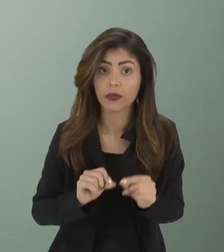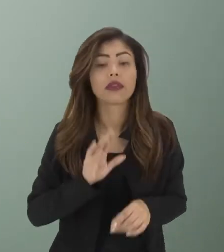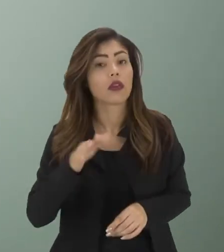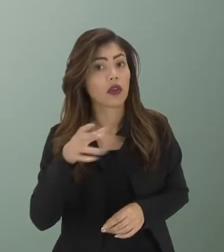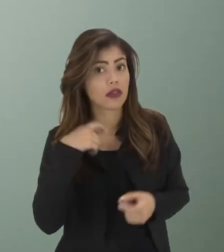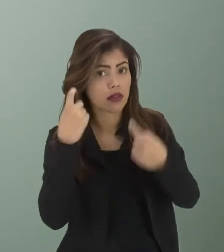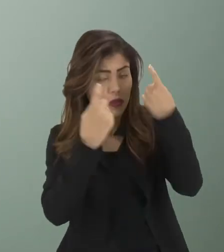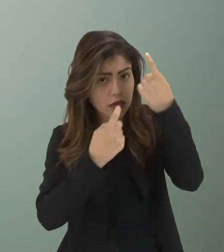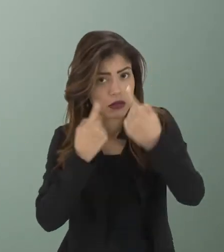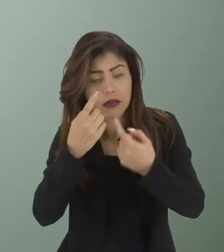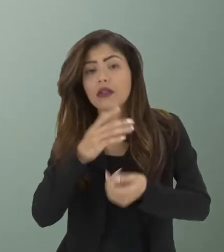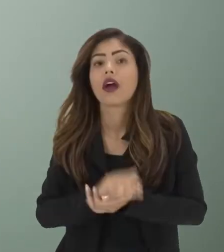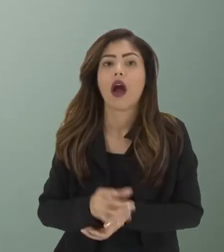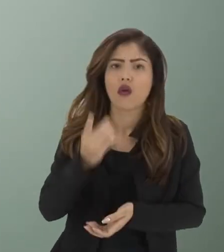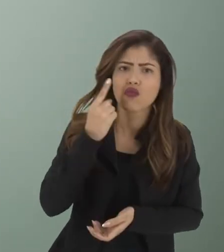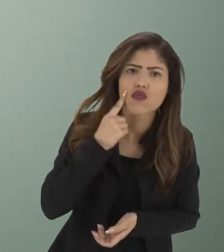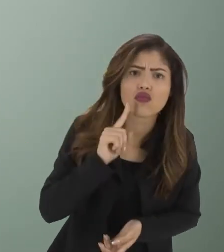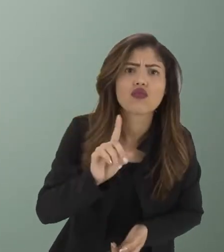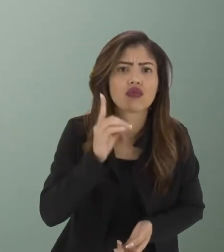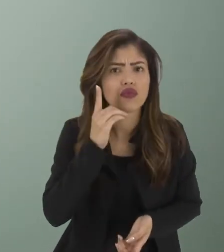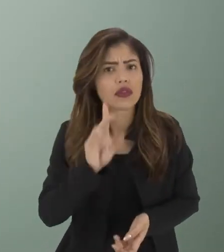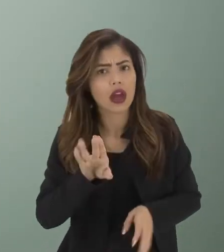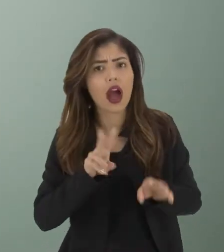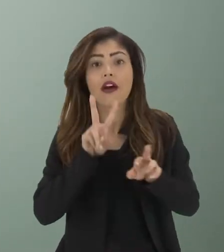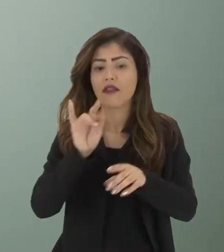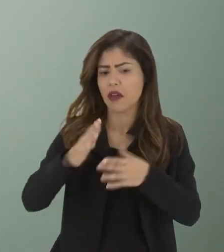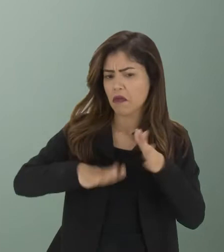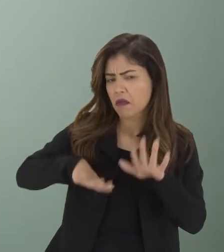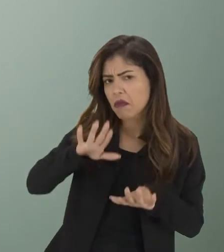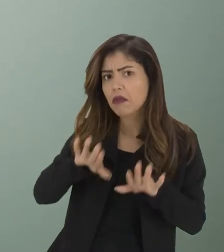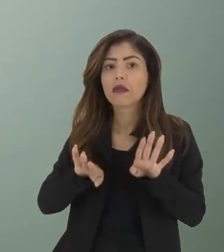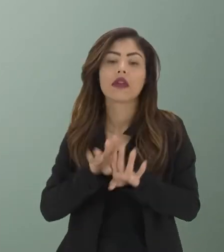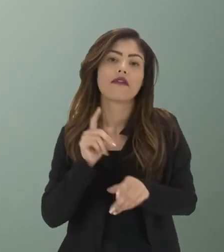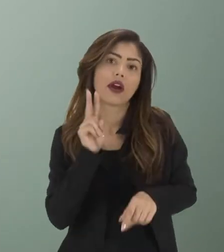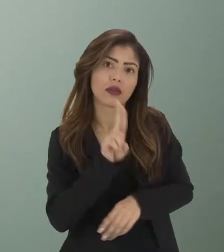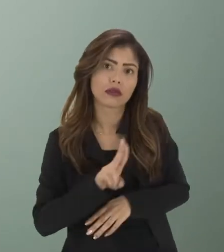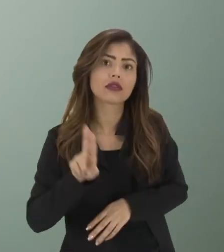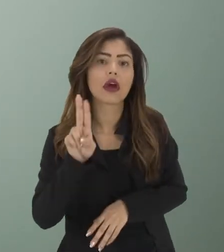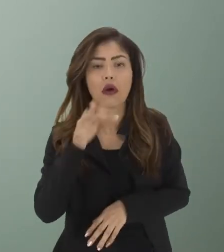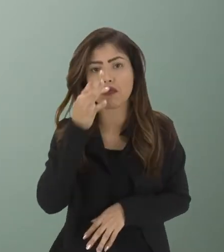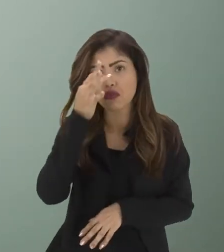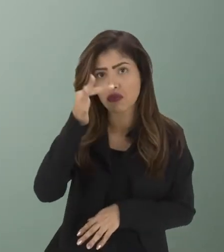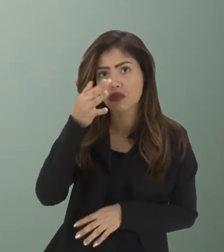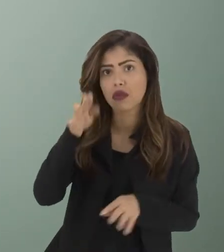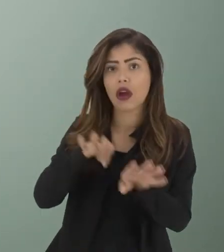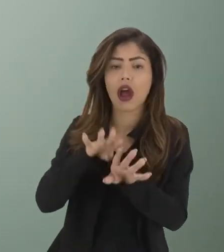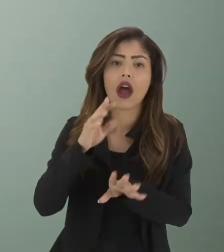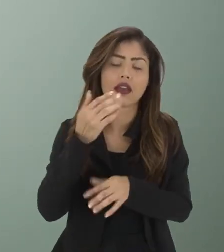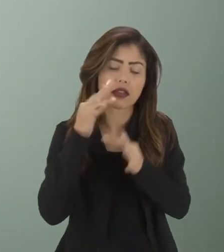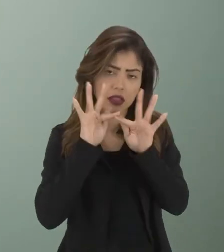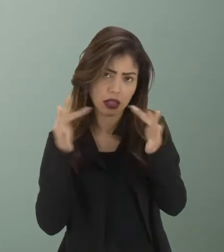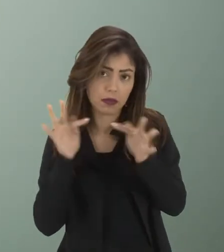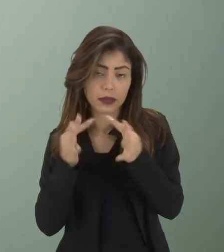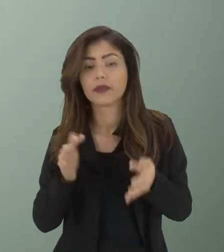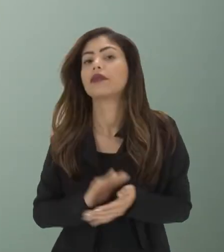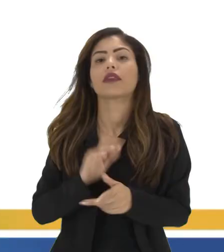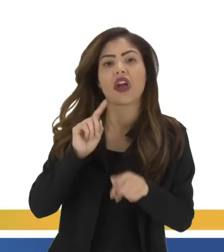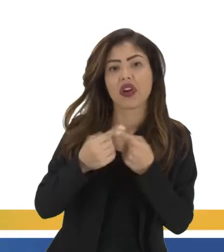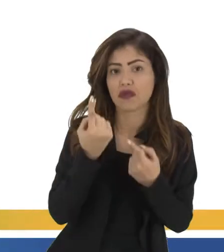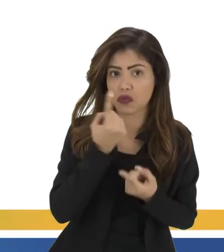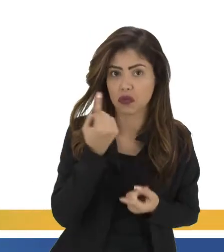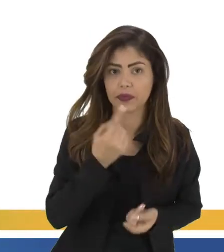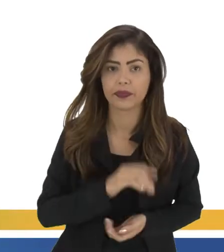de expressão, um dia, geralmente você vai usar, que tiver que usar o futuro, será o futuro simples. Mais um